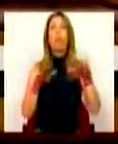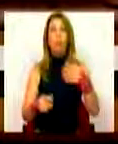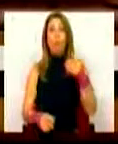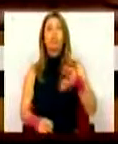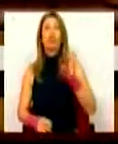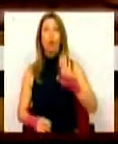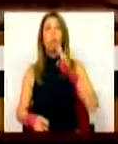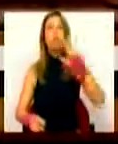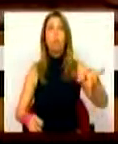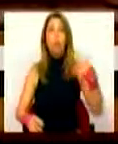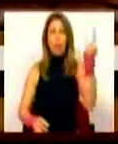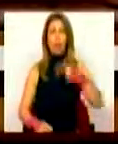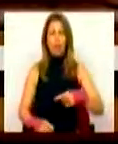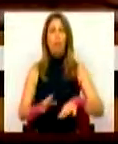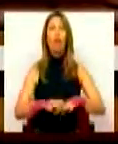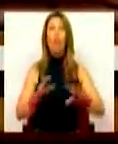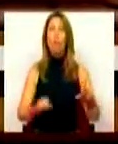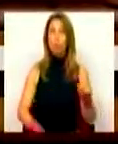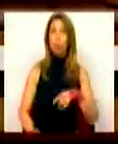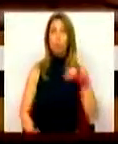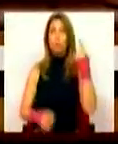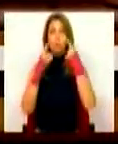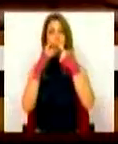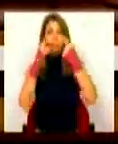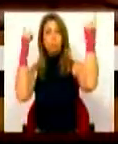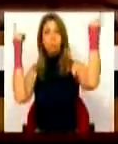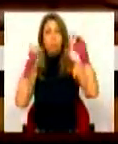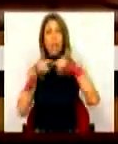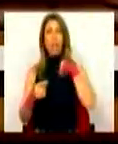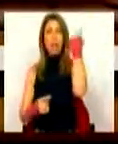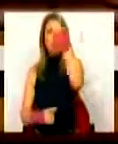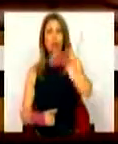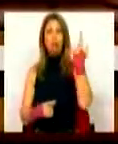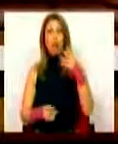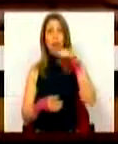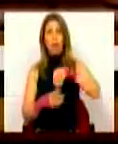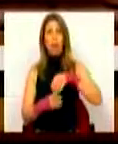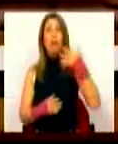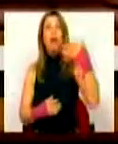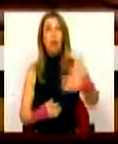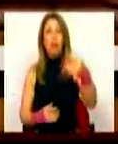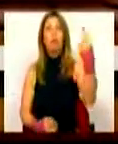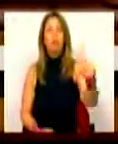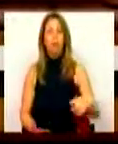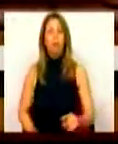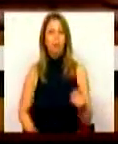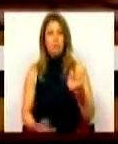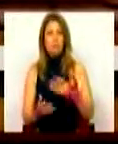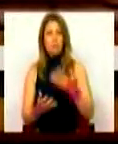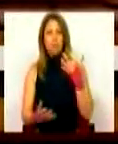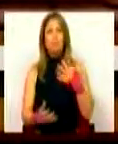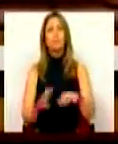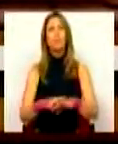pela reputação que granjeou interna e externamente. No que diz respeito à